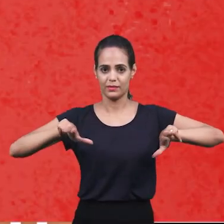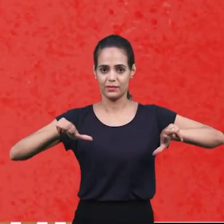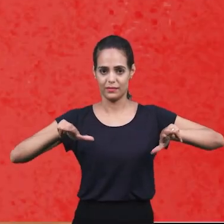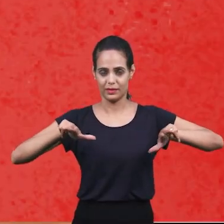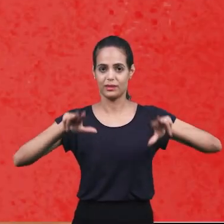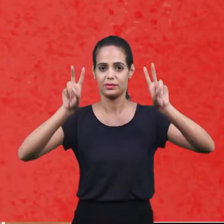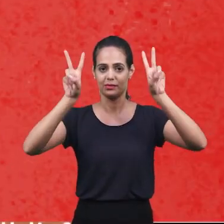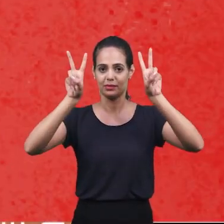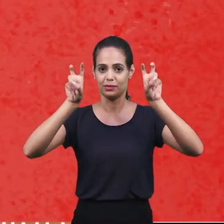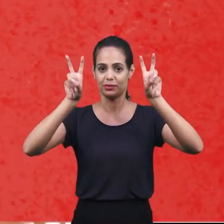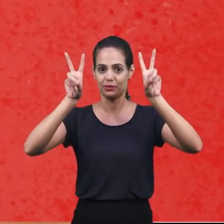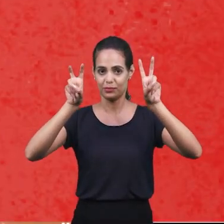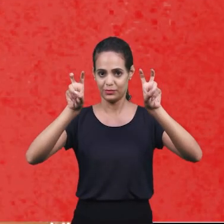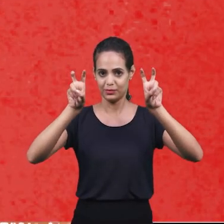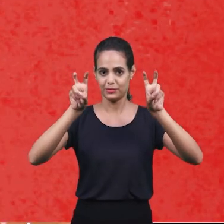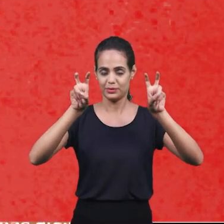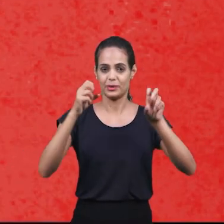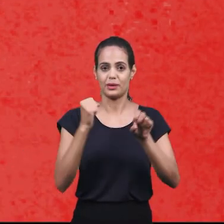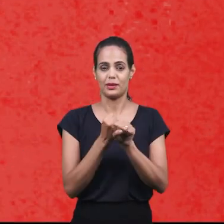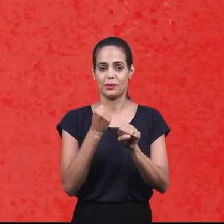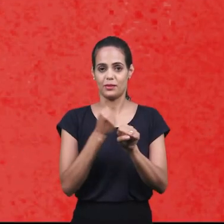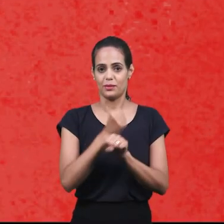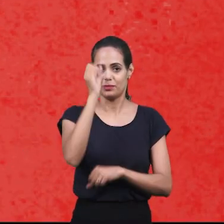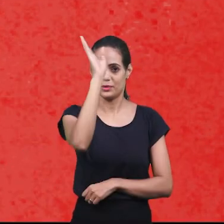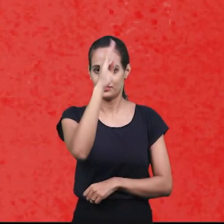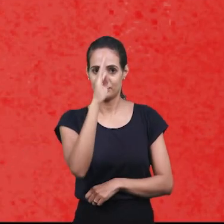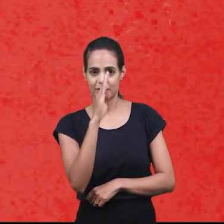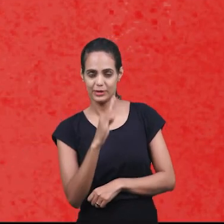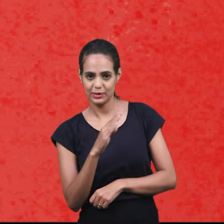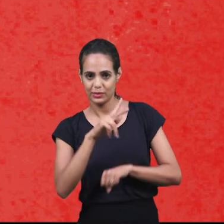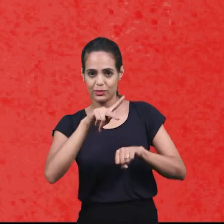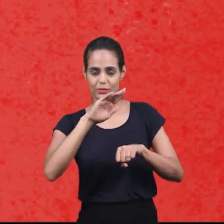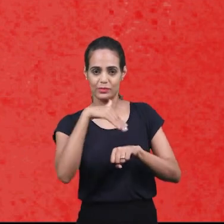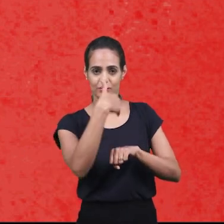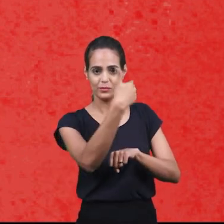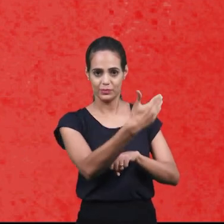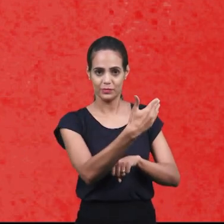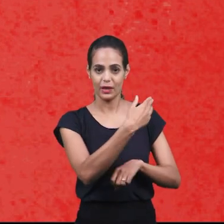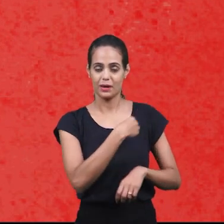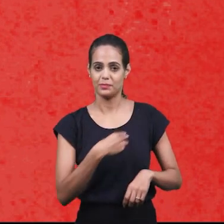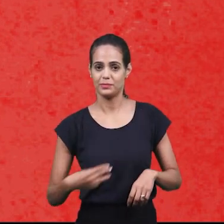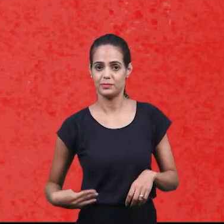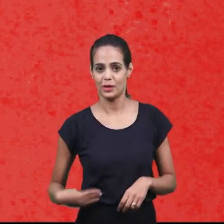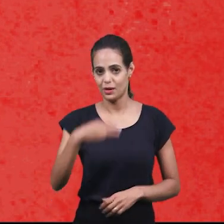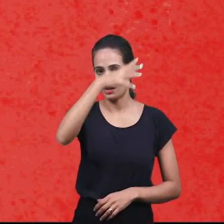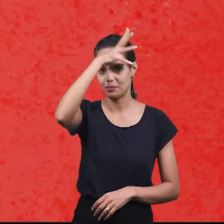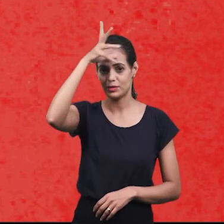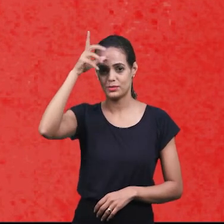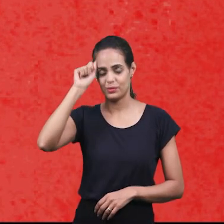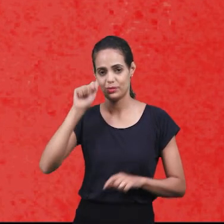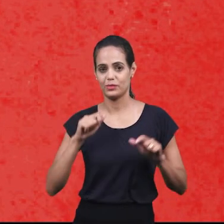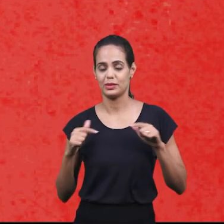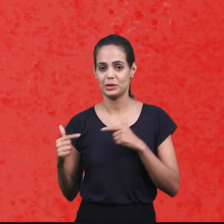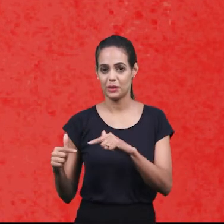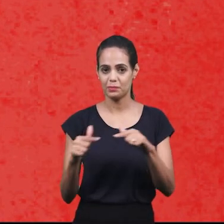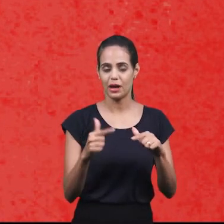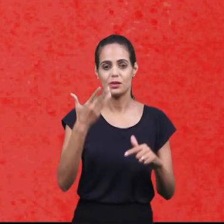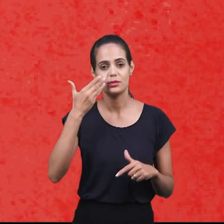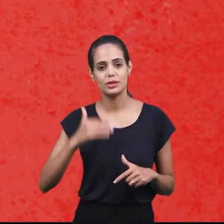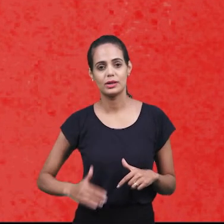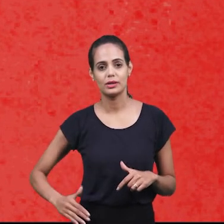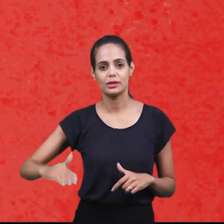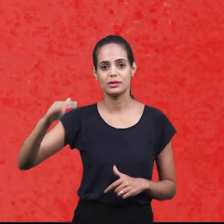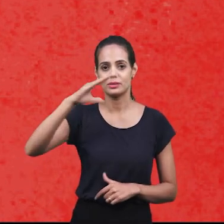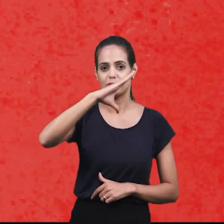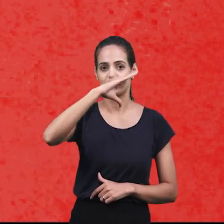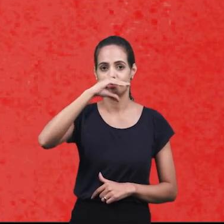a obra no Brasil, a obra no exterior, a Missão Amazônia, Escola Bíblica Dominical, Trabalho de Crianças, Intermediários